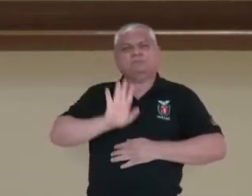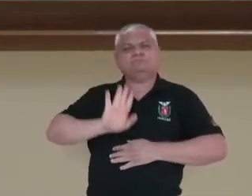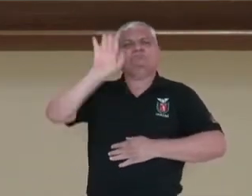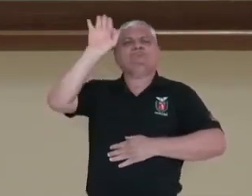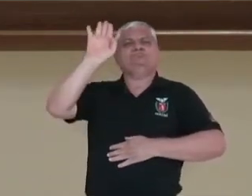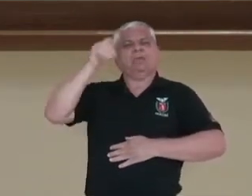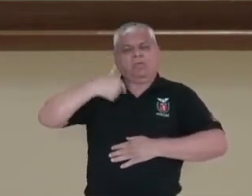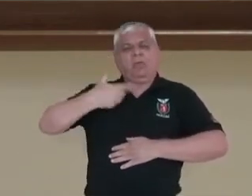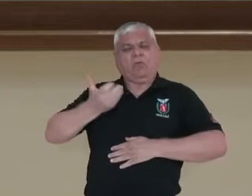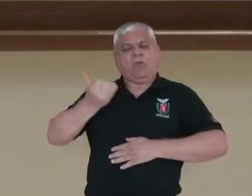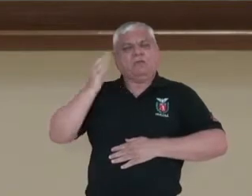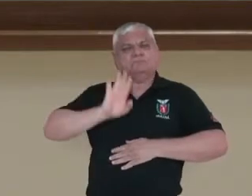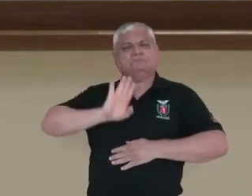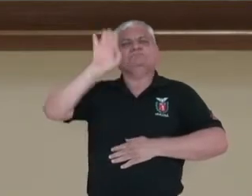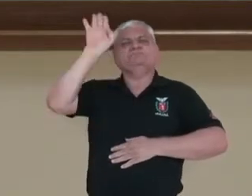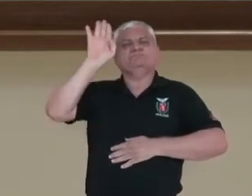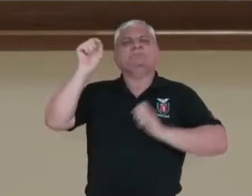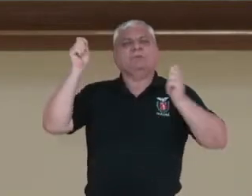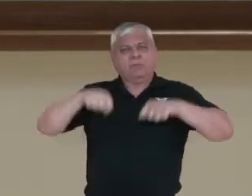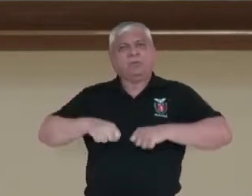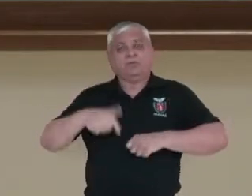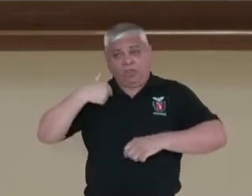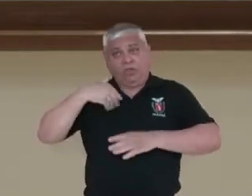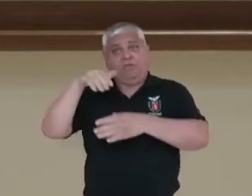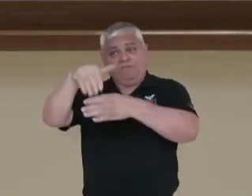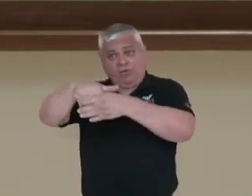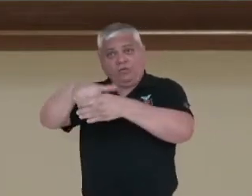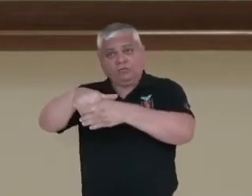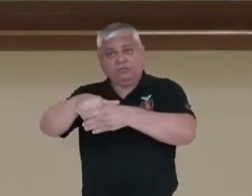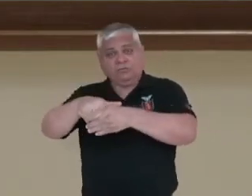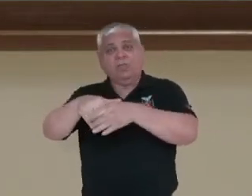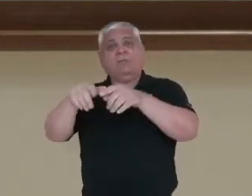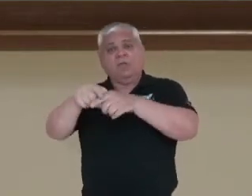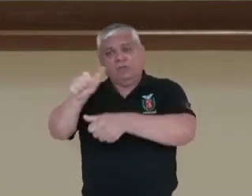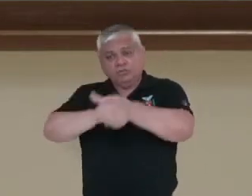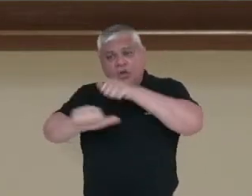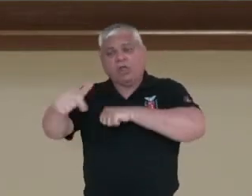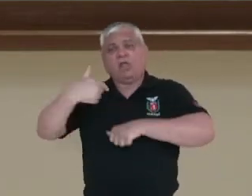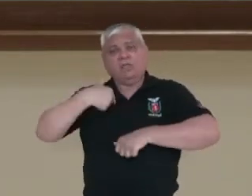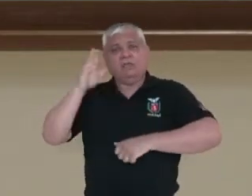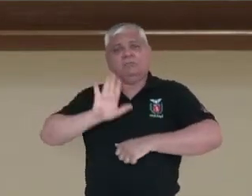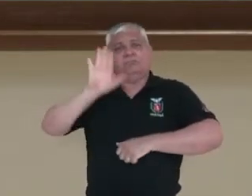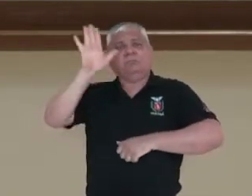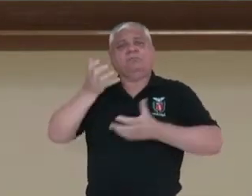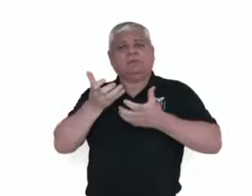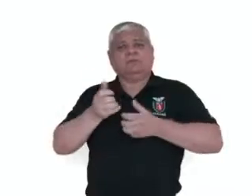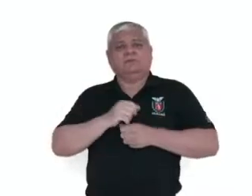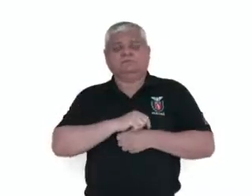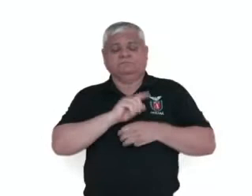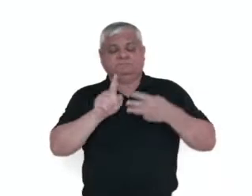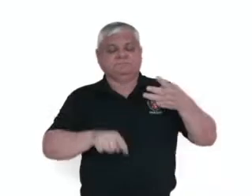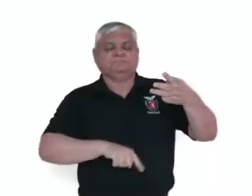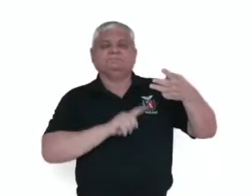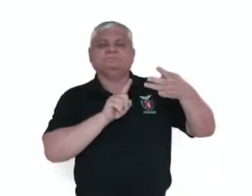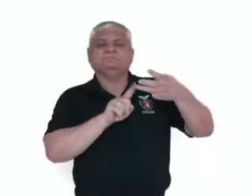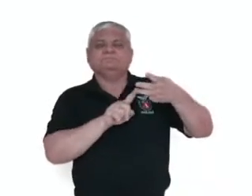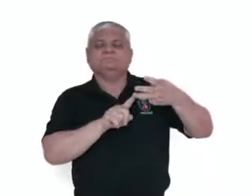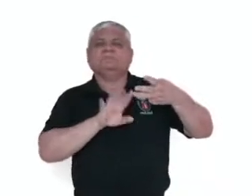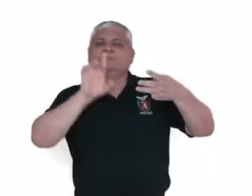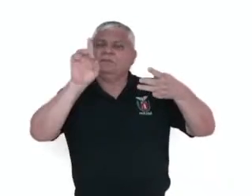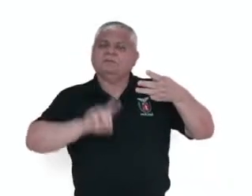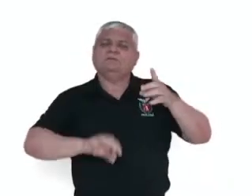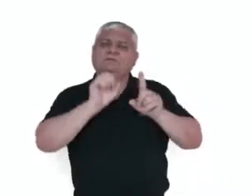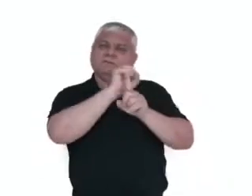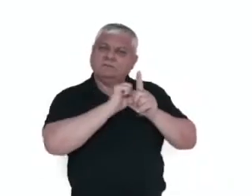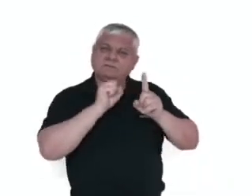o cidadão eleitor, elegendo e também podendo ser elegível. E, por fim, os direitos